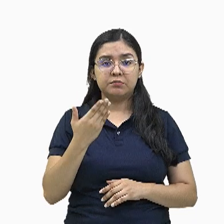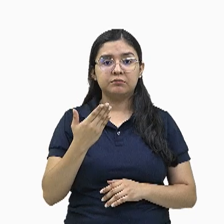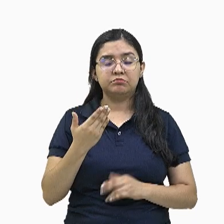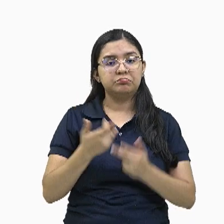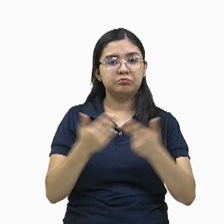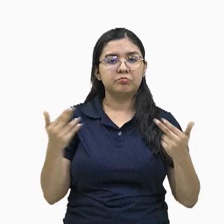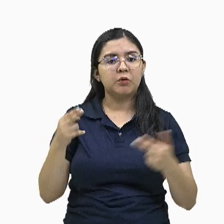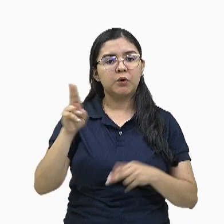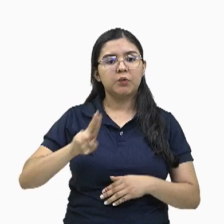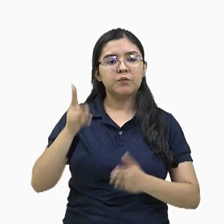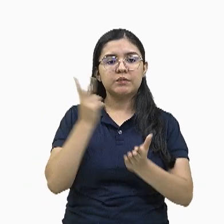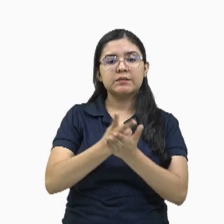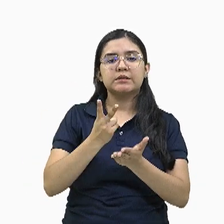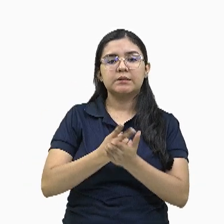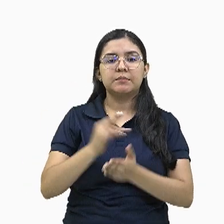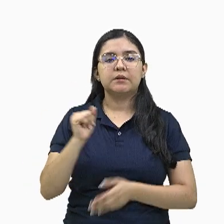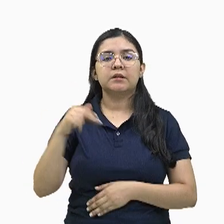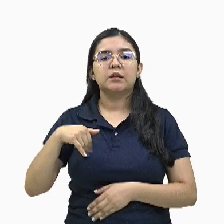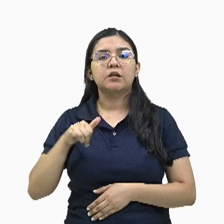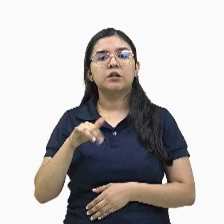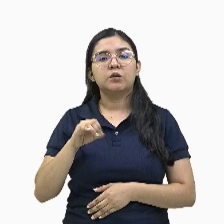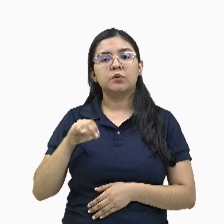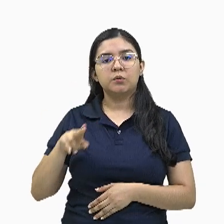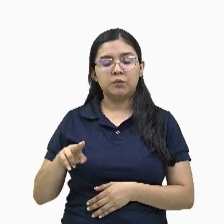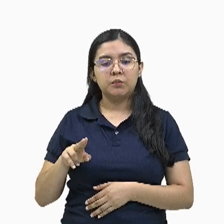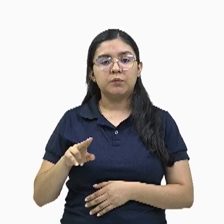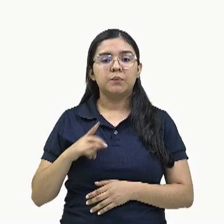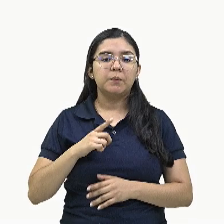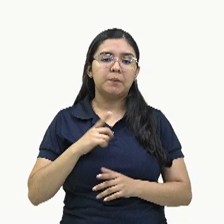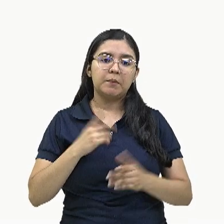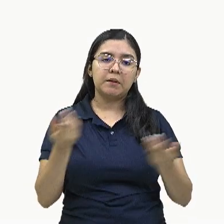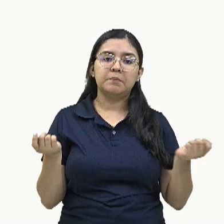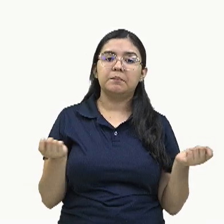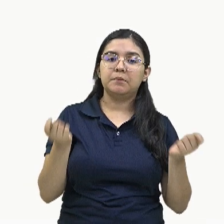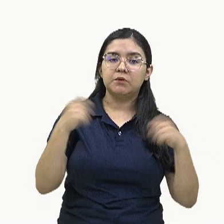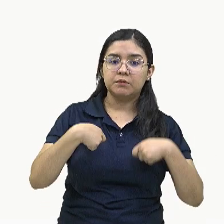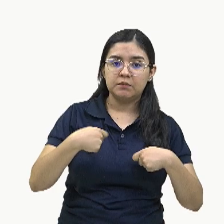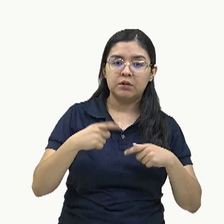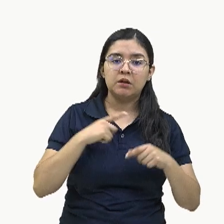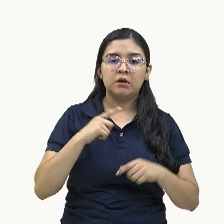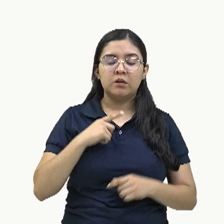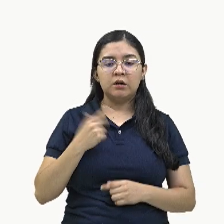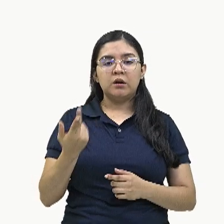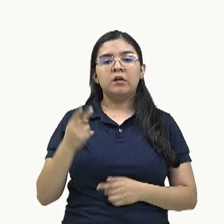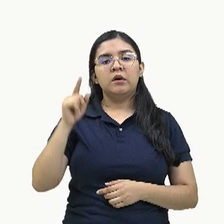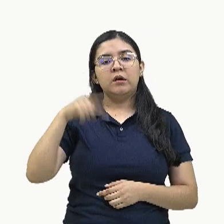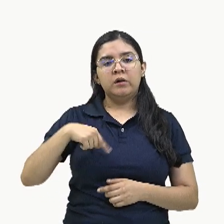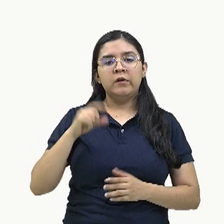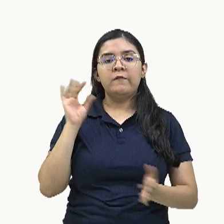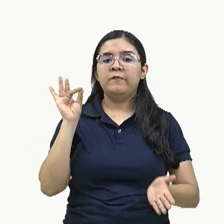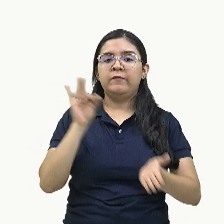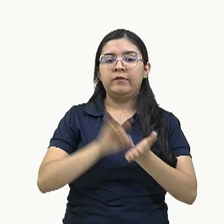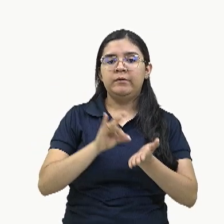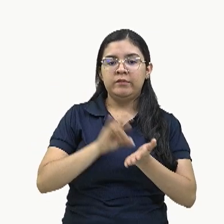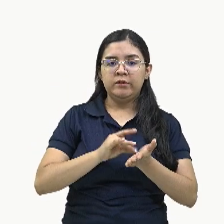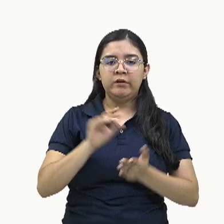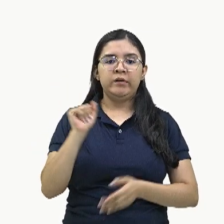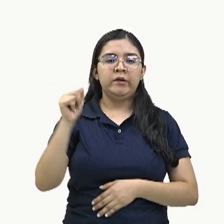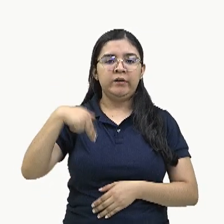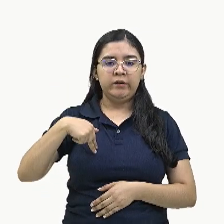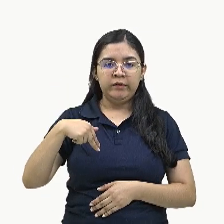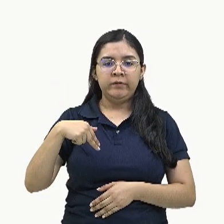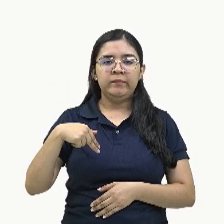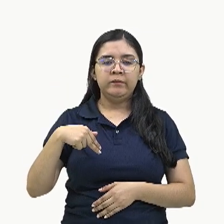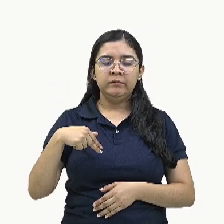usar sempre can you, tá bom? Para expressar possibilidade, a forma afirmativa. Can é o